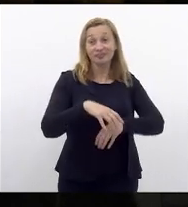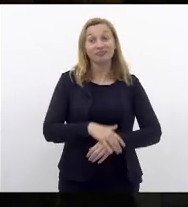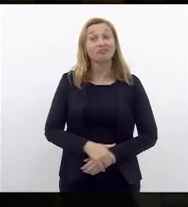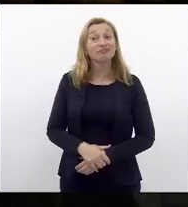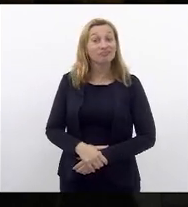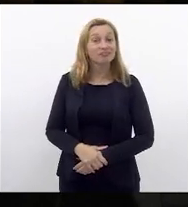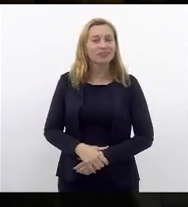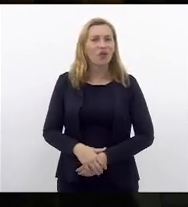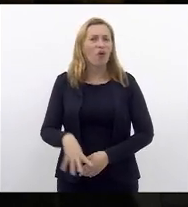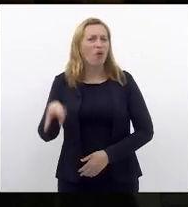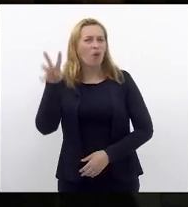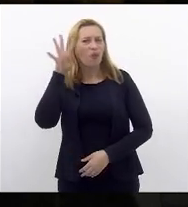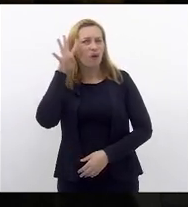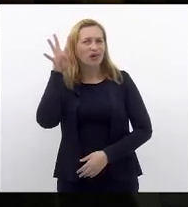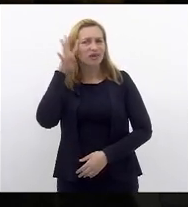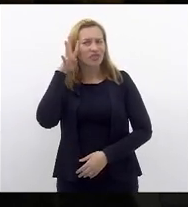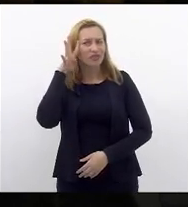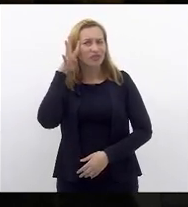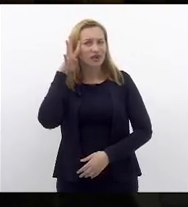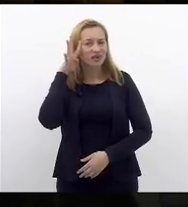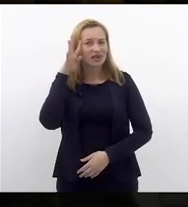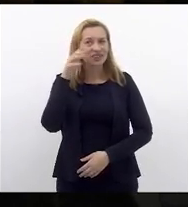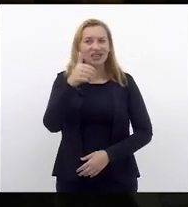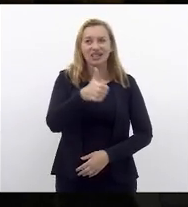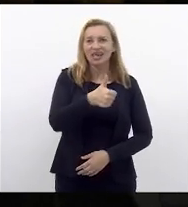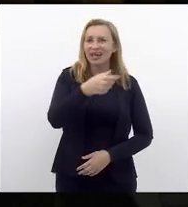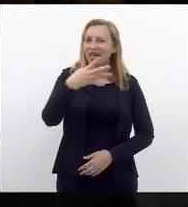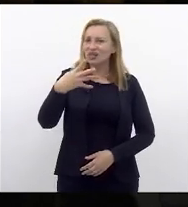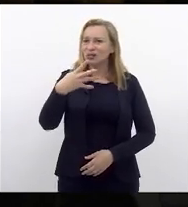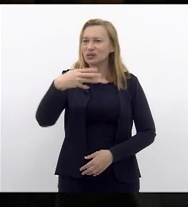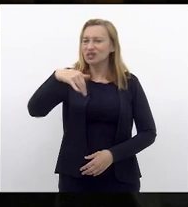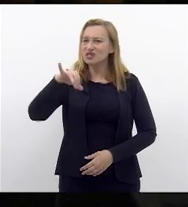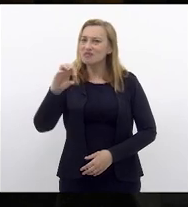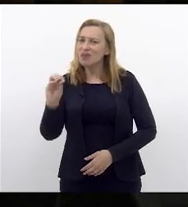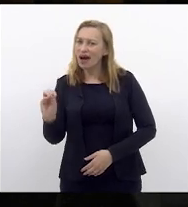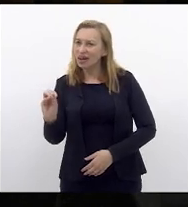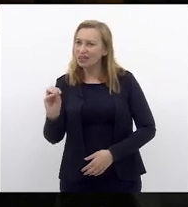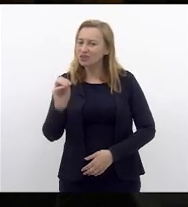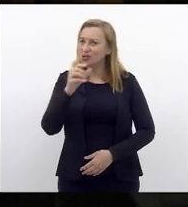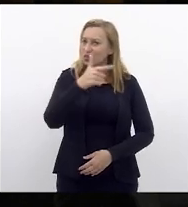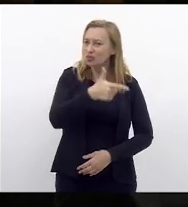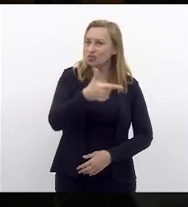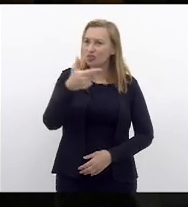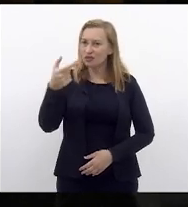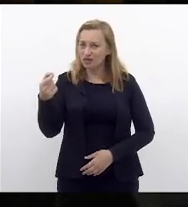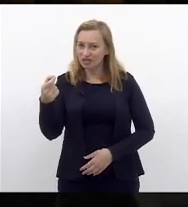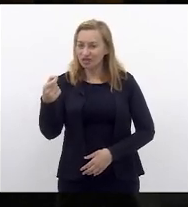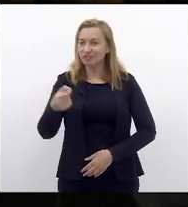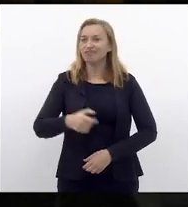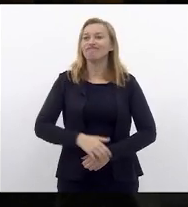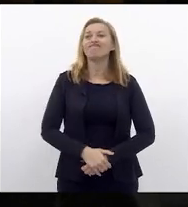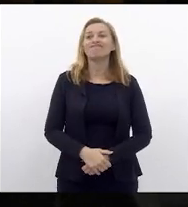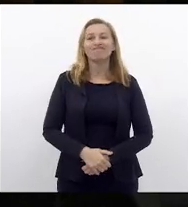na quarta-feira, 14 de maio de 2020.